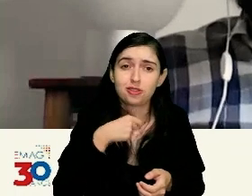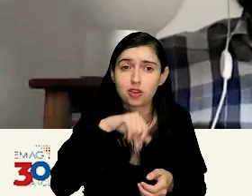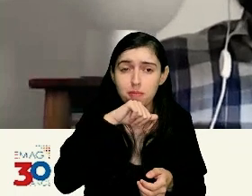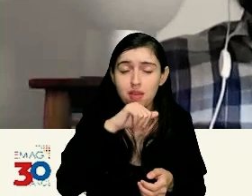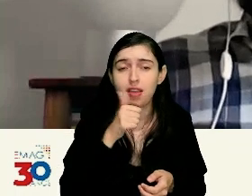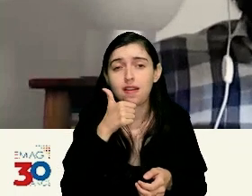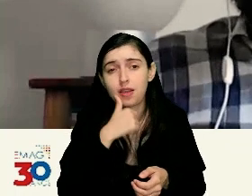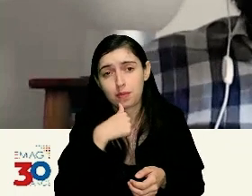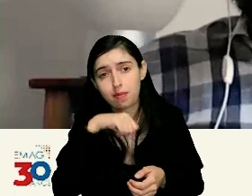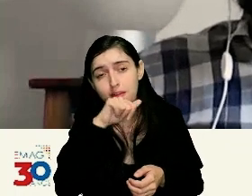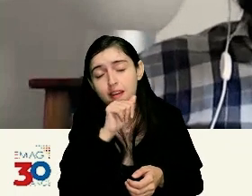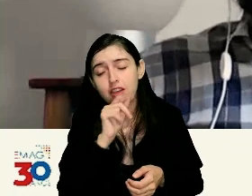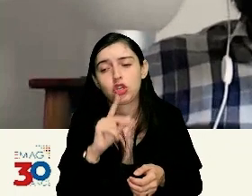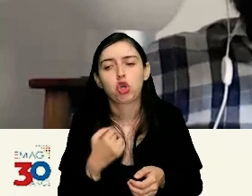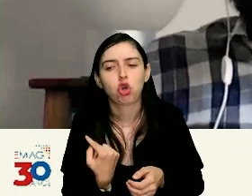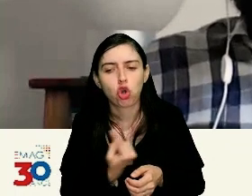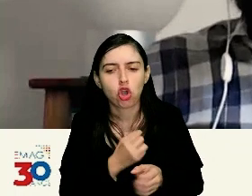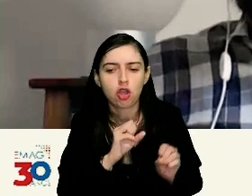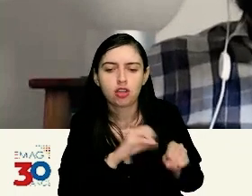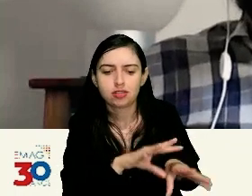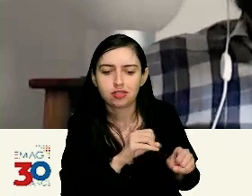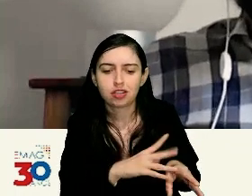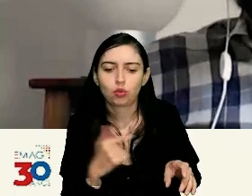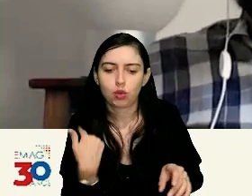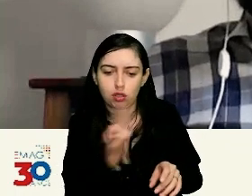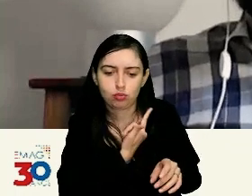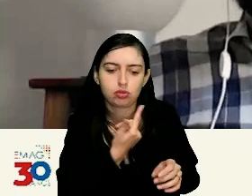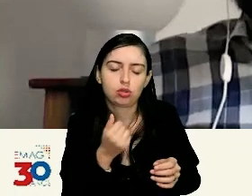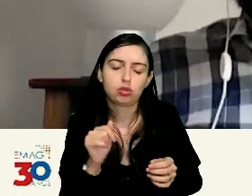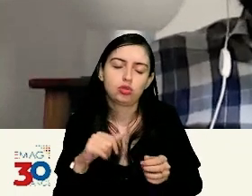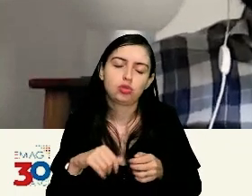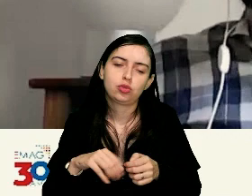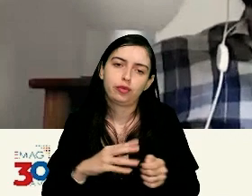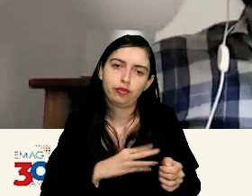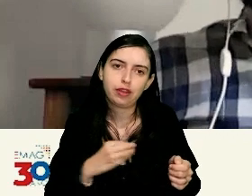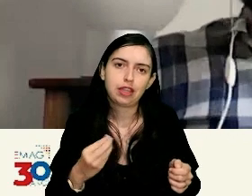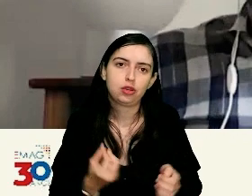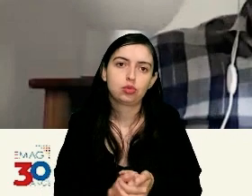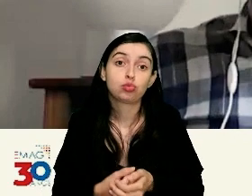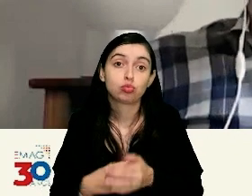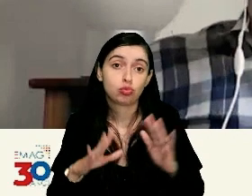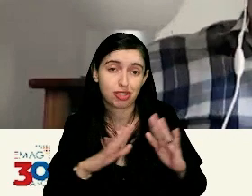nós educamos os nossos filhos. E que toda a educação dos nossos filhos vem de casa.